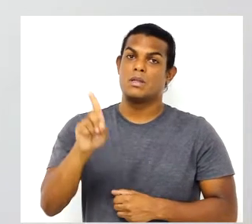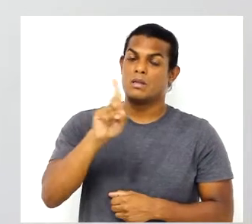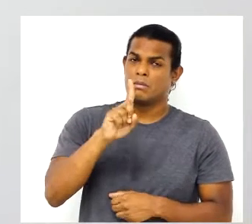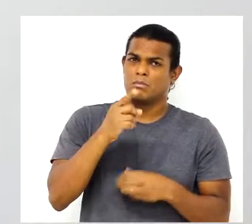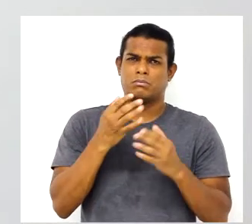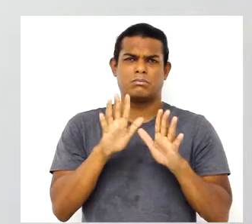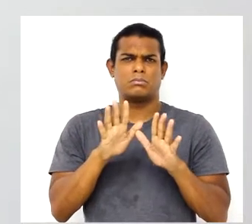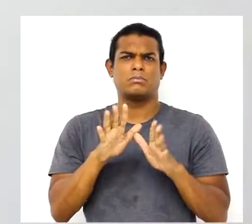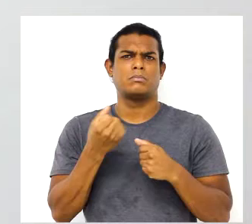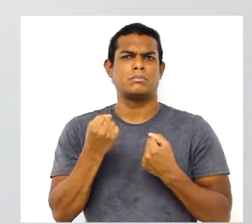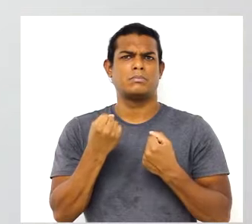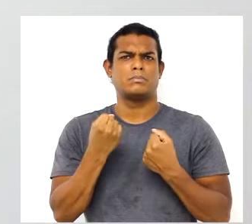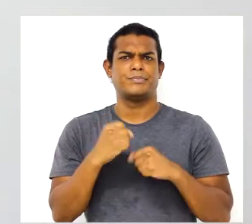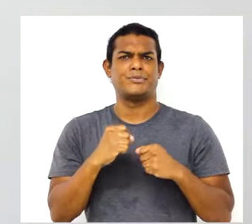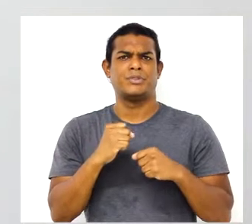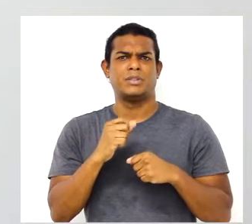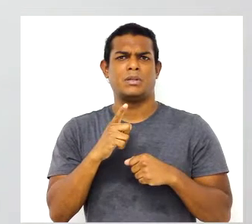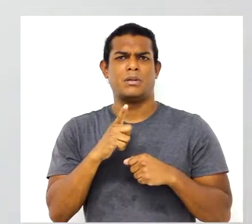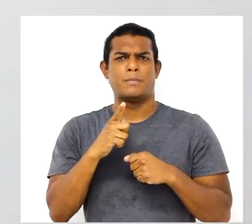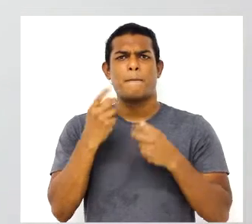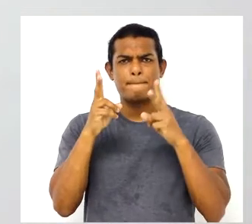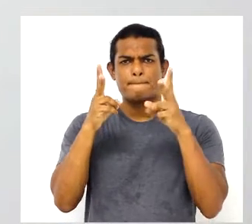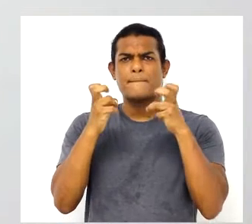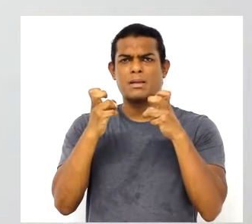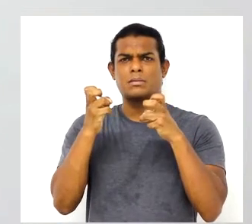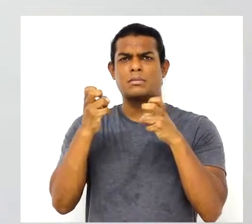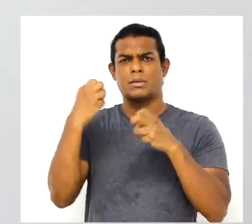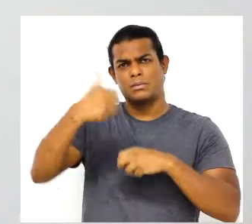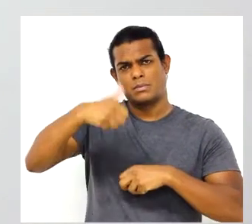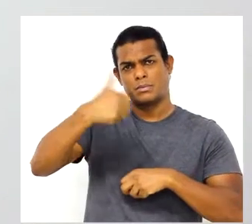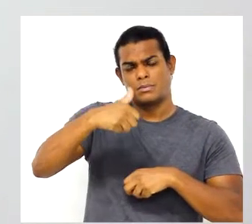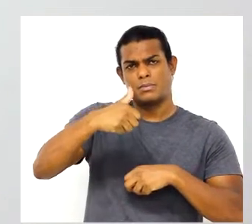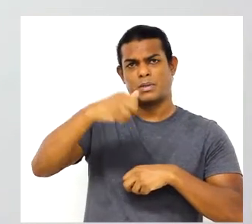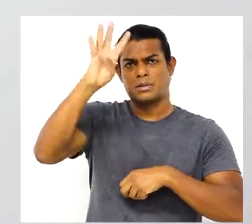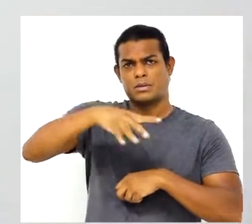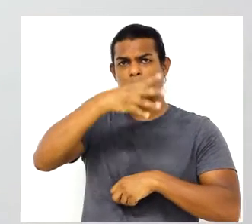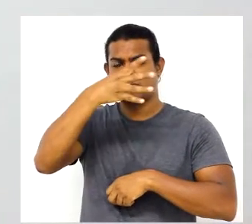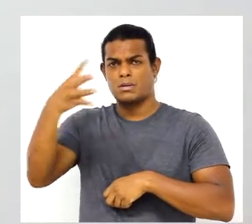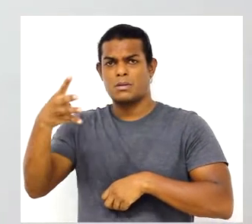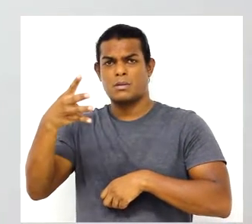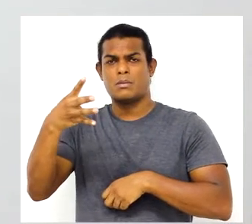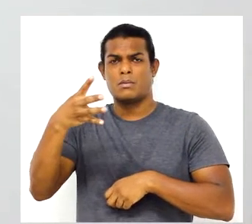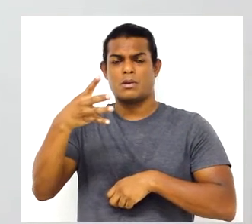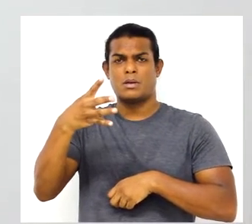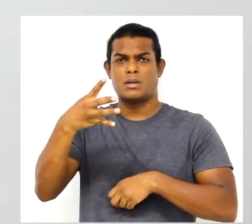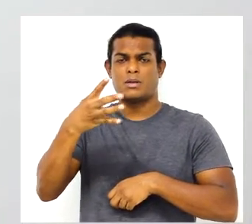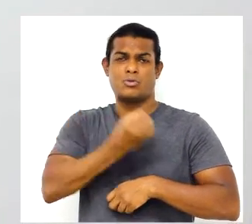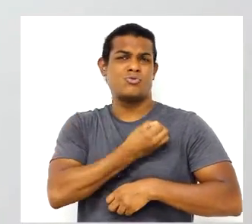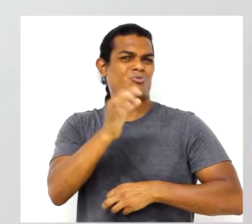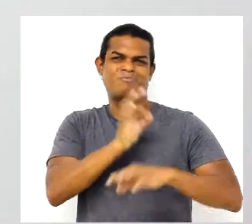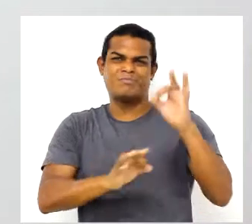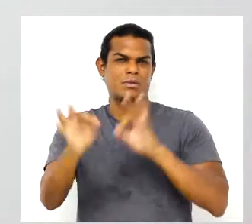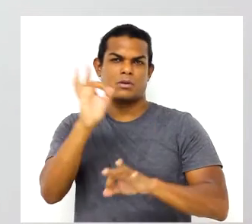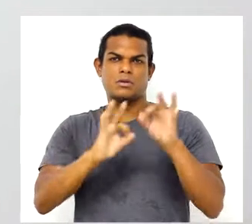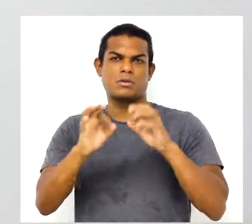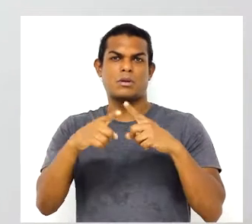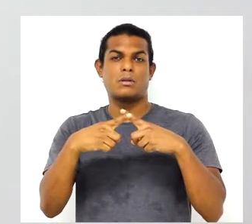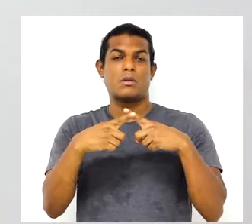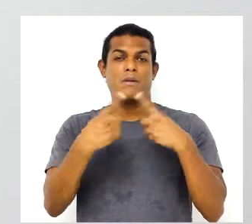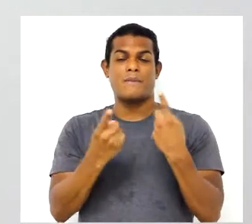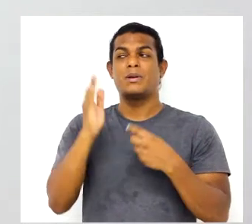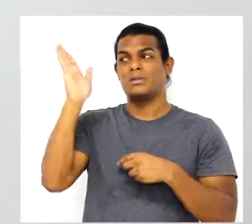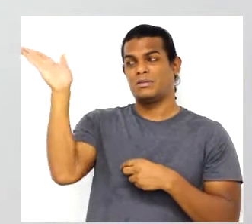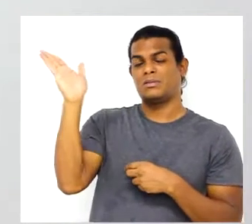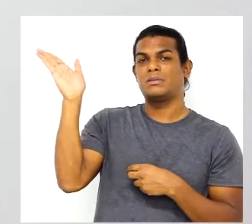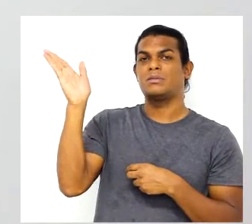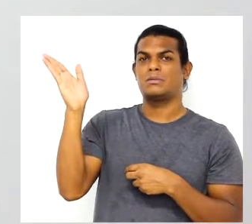pudesse ter esse entendimento na primeira tabela, onde os valores estavam aleatórios, mas